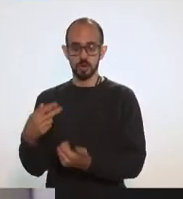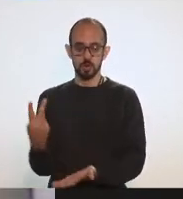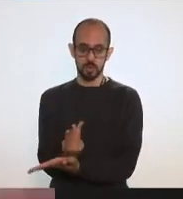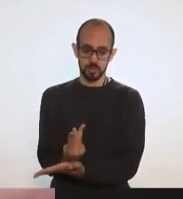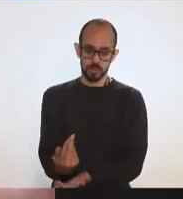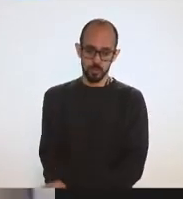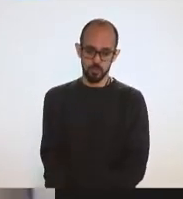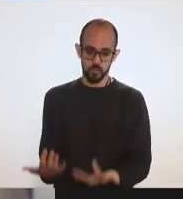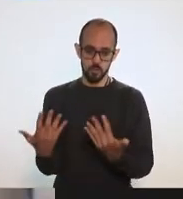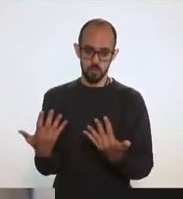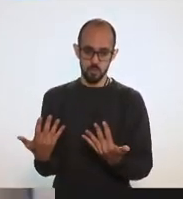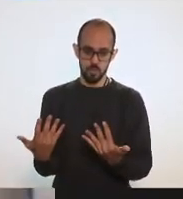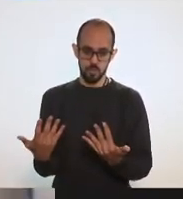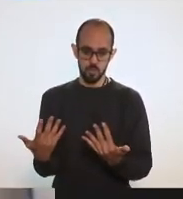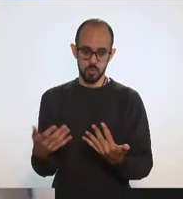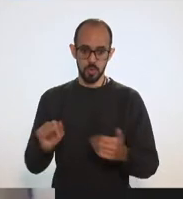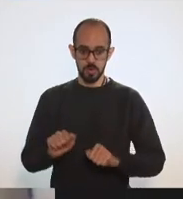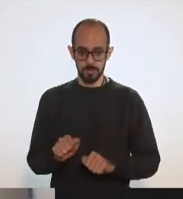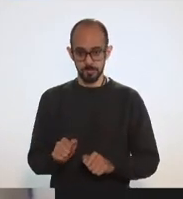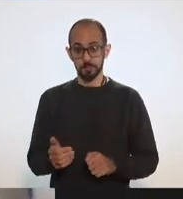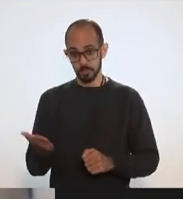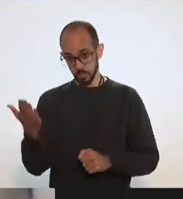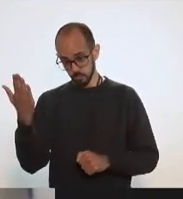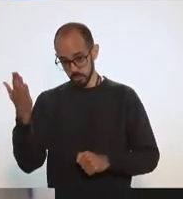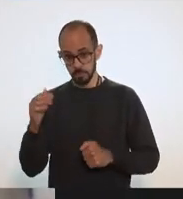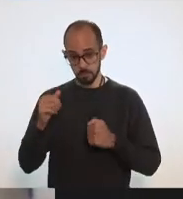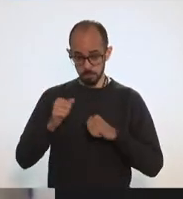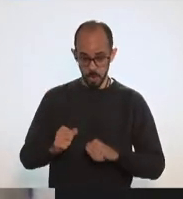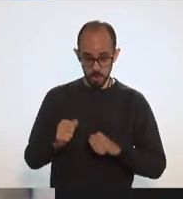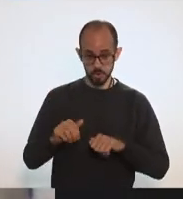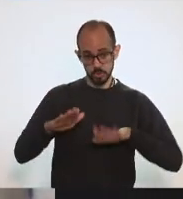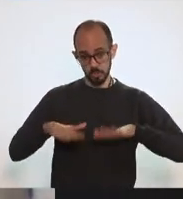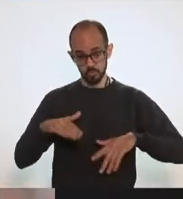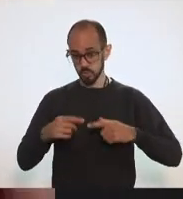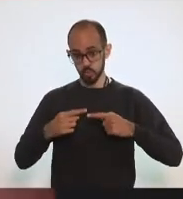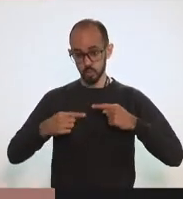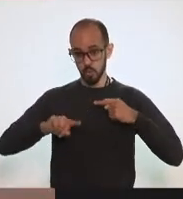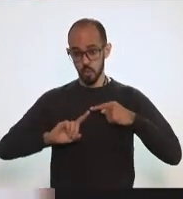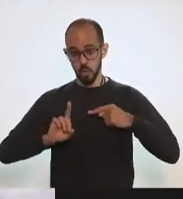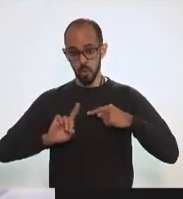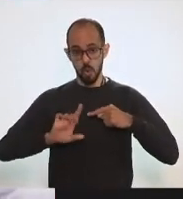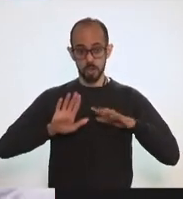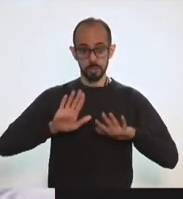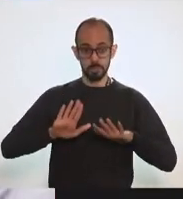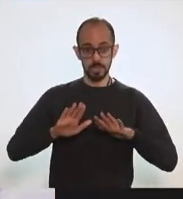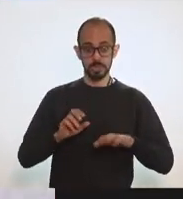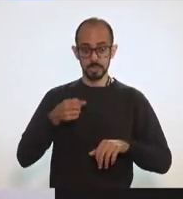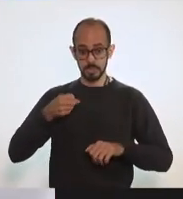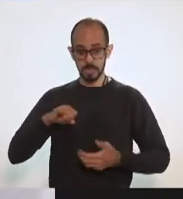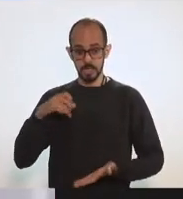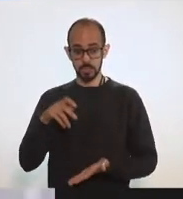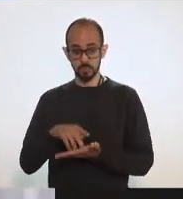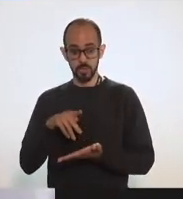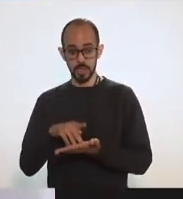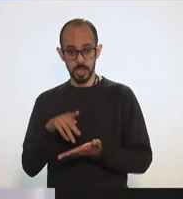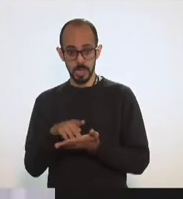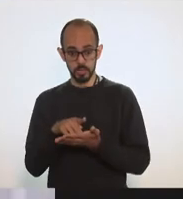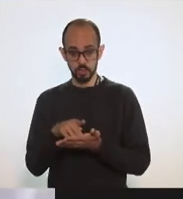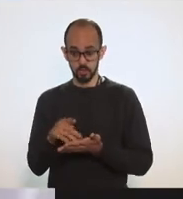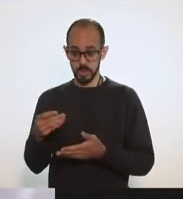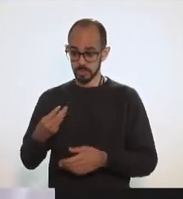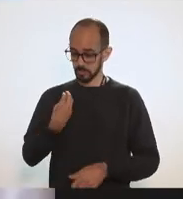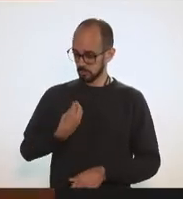incêndio. Vossa Excelência pode refutar, obviamente, dizendo que se ele tivesse efetivamente no local,